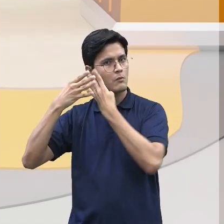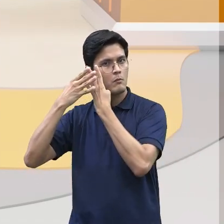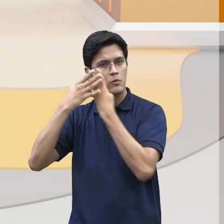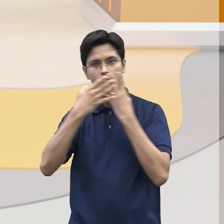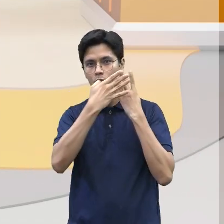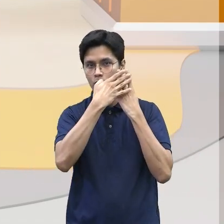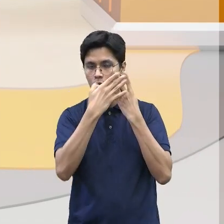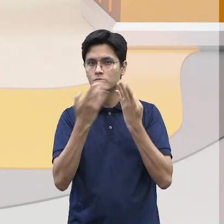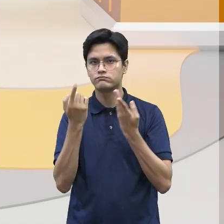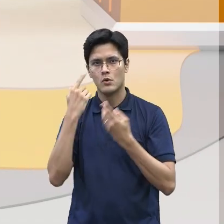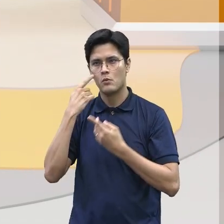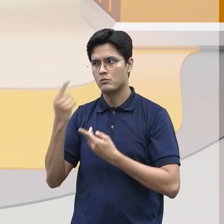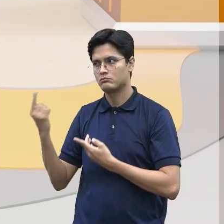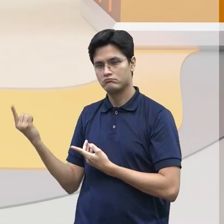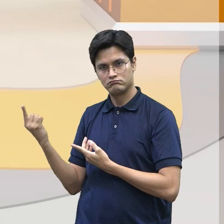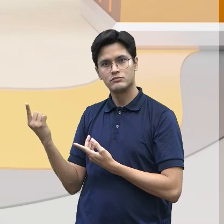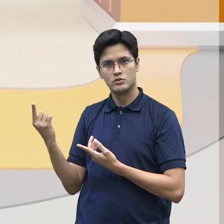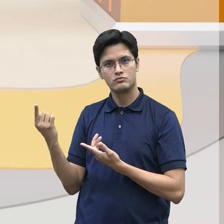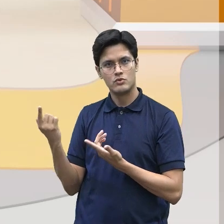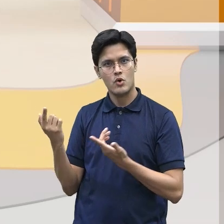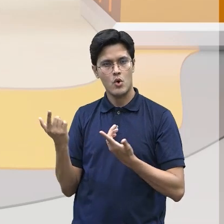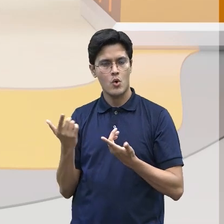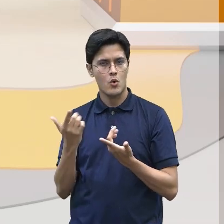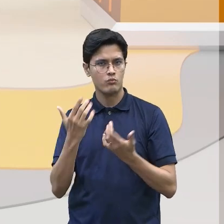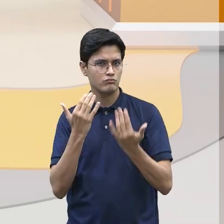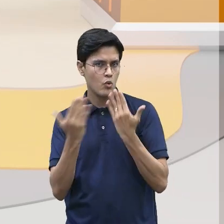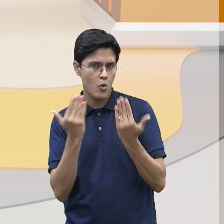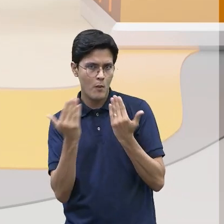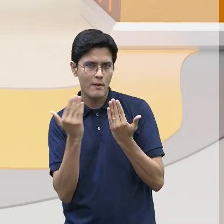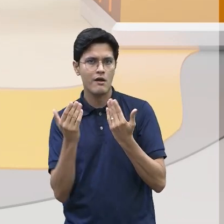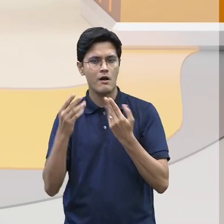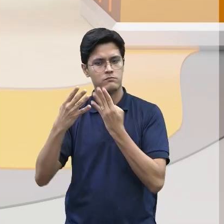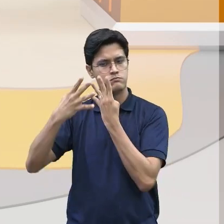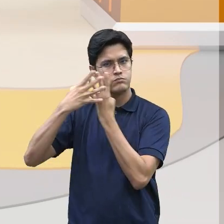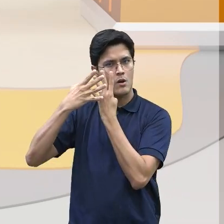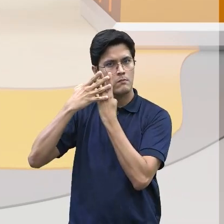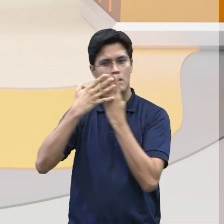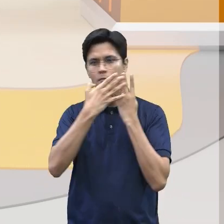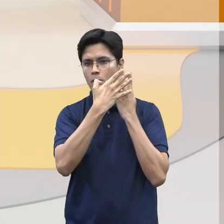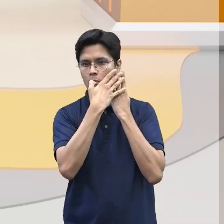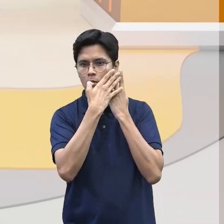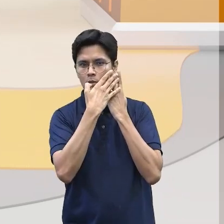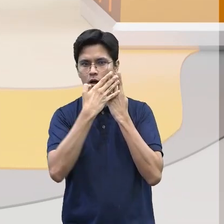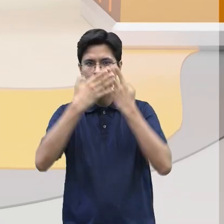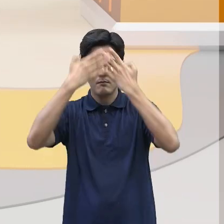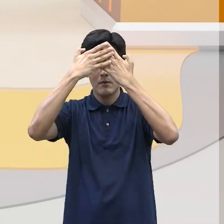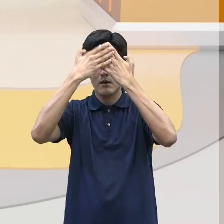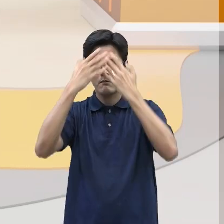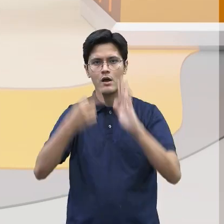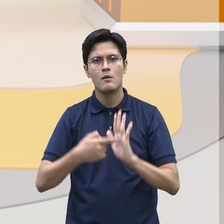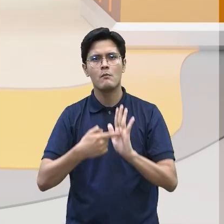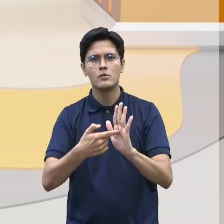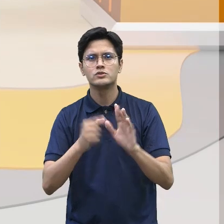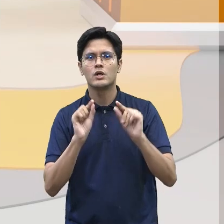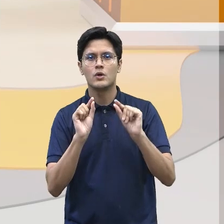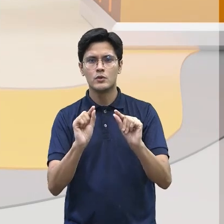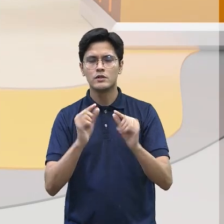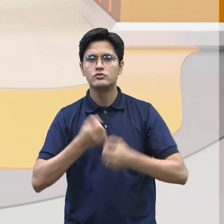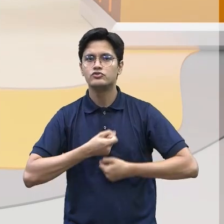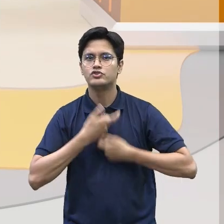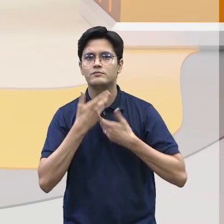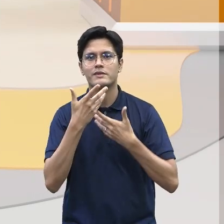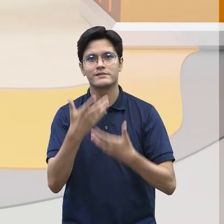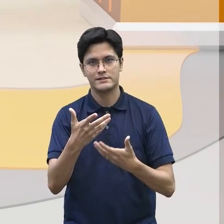uma forma geométrica, né, na testa e também no rosto, justamente para demonstrar determinada, vamos dizer assim,